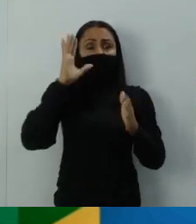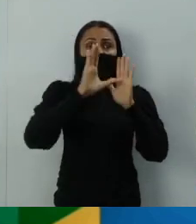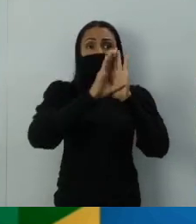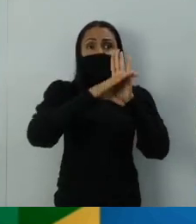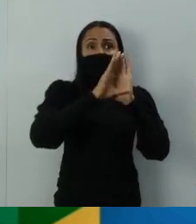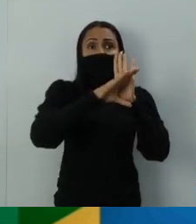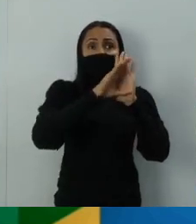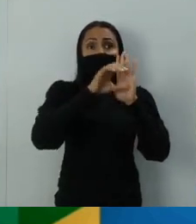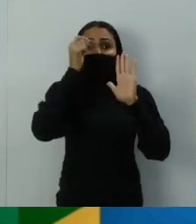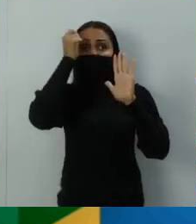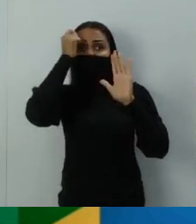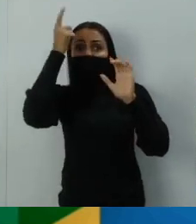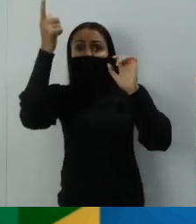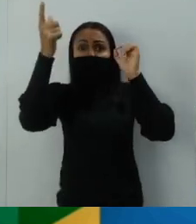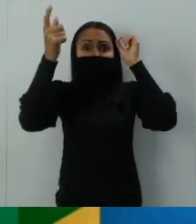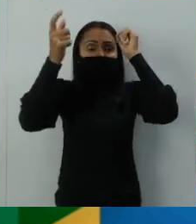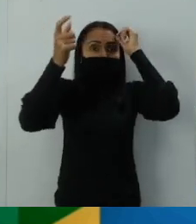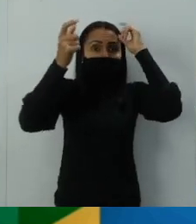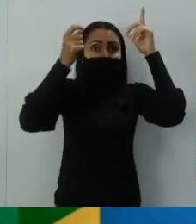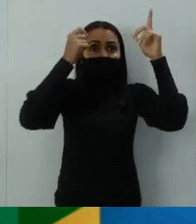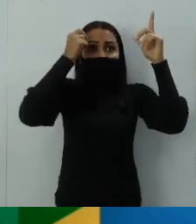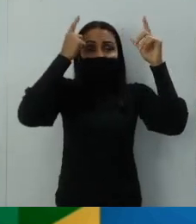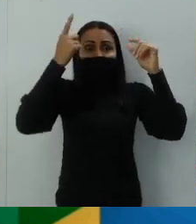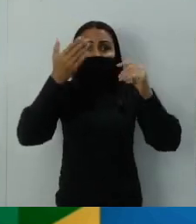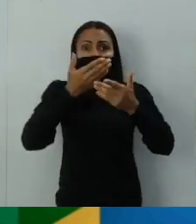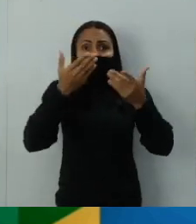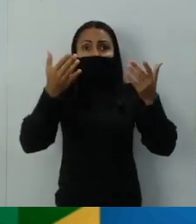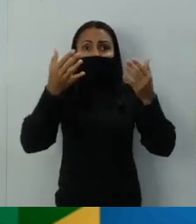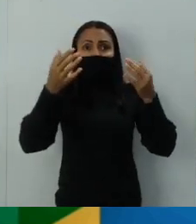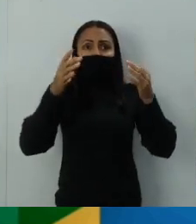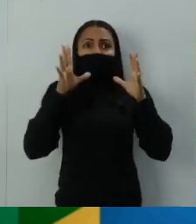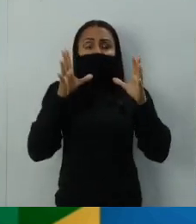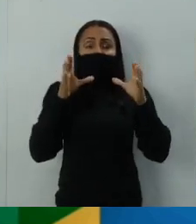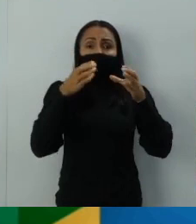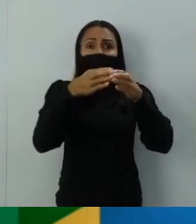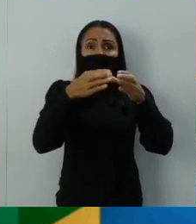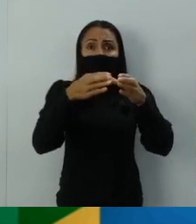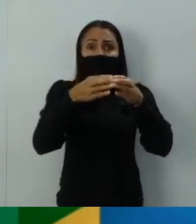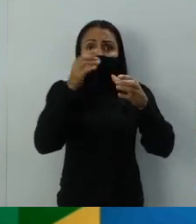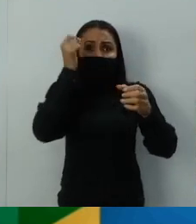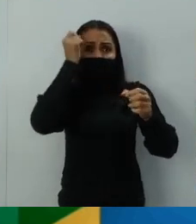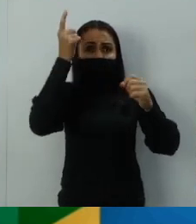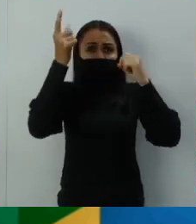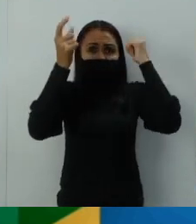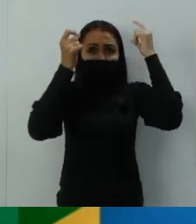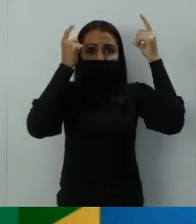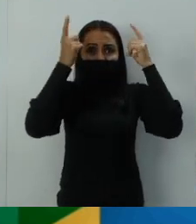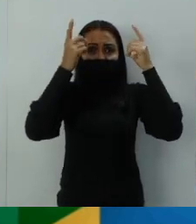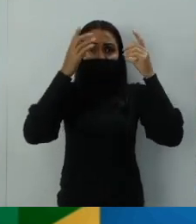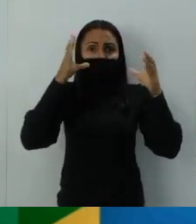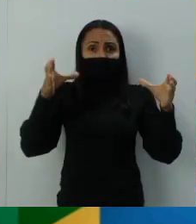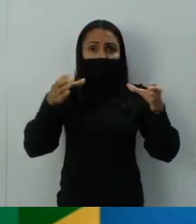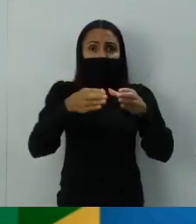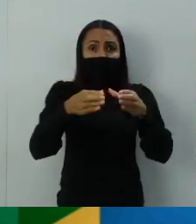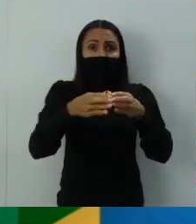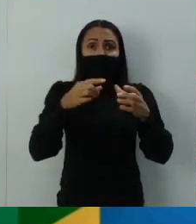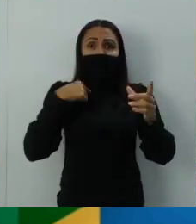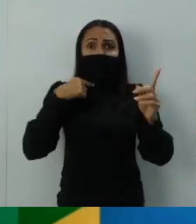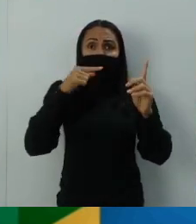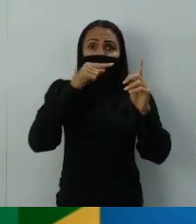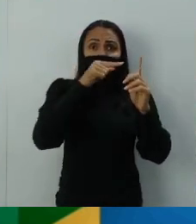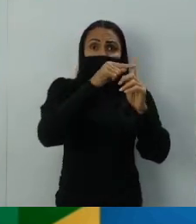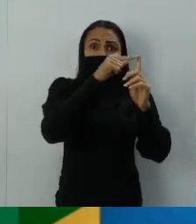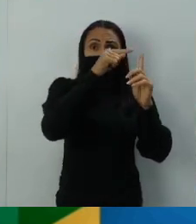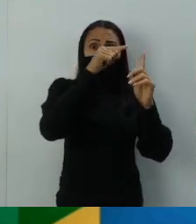Uma ideia que você forma, ou um conjunto de ideias que você forma, que tem um objetivo. Que objetivo é